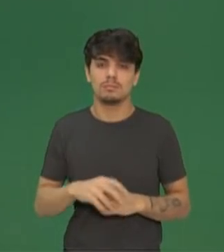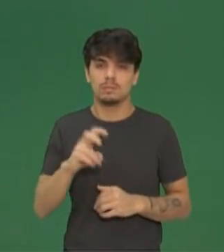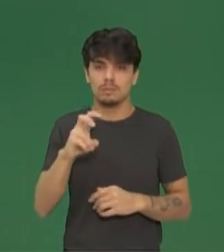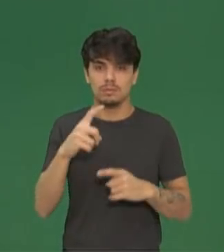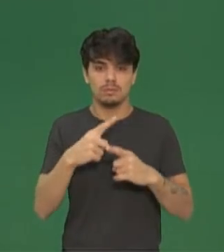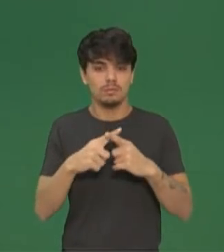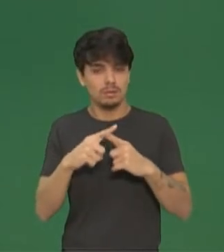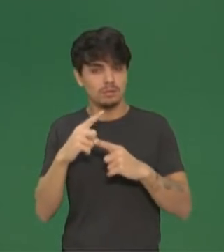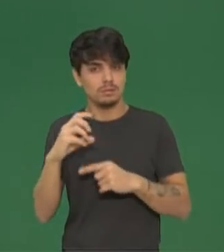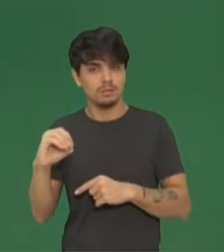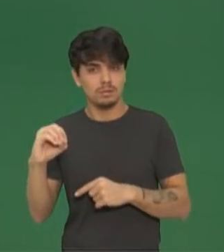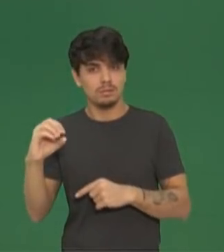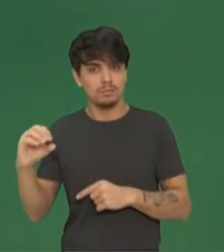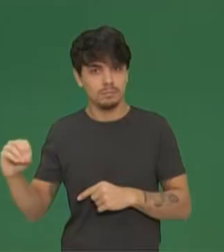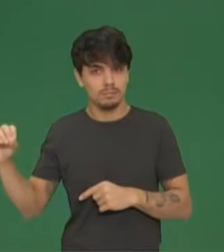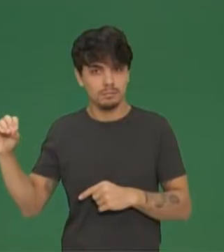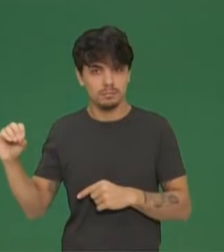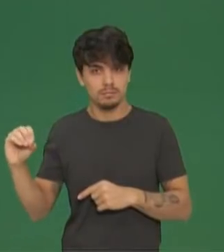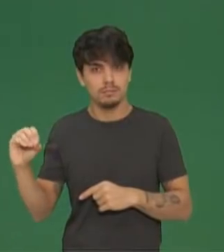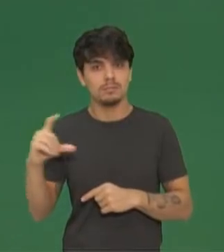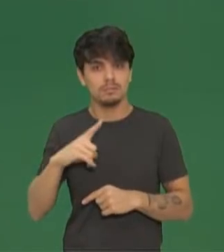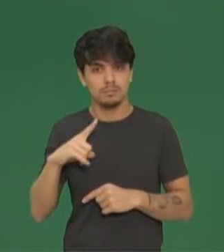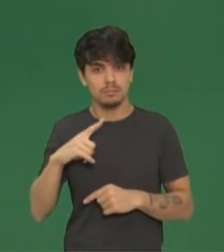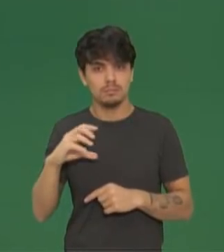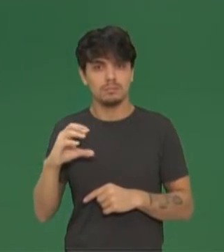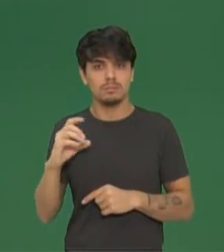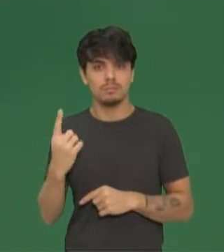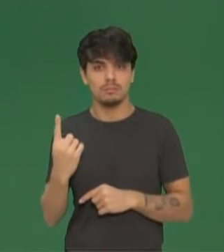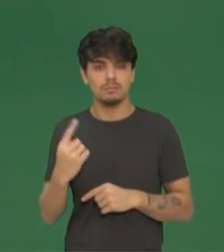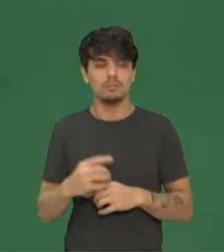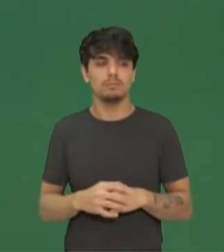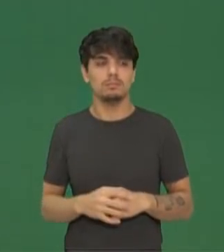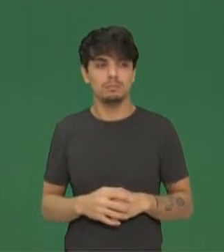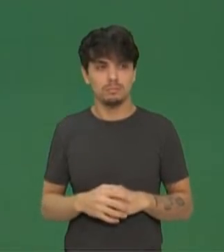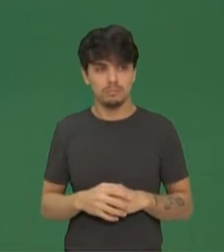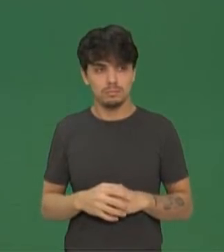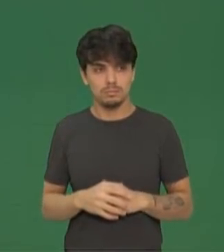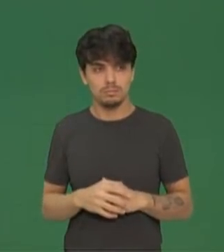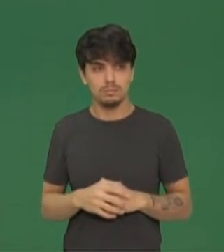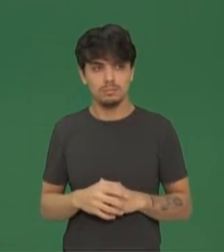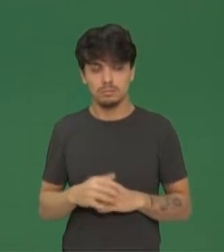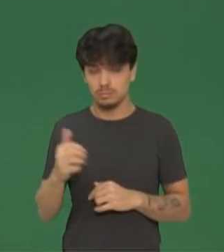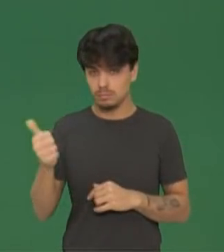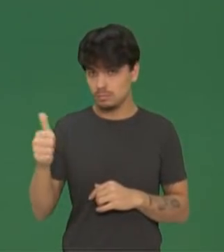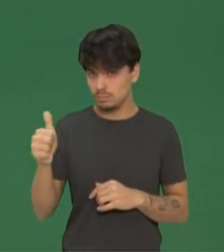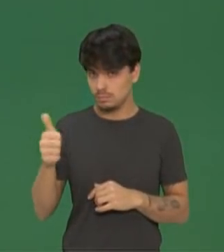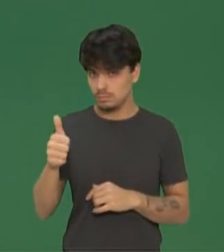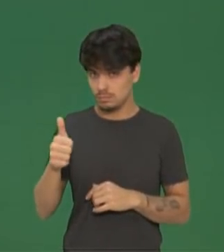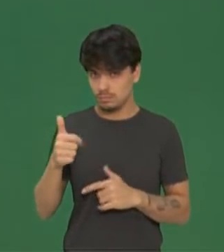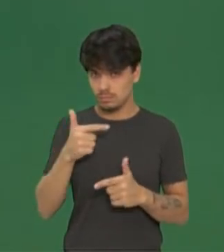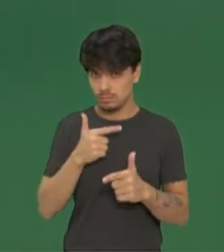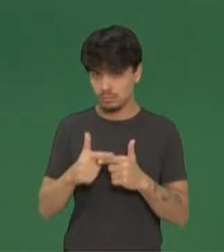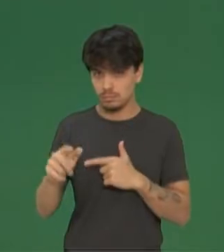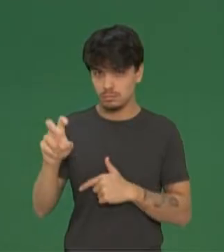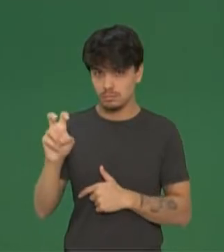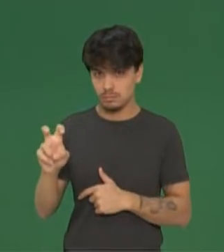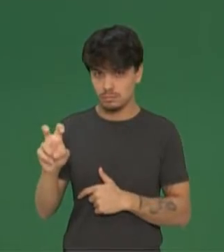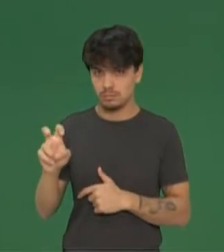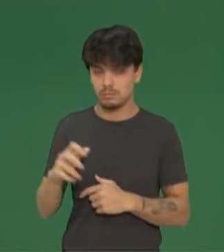dá 0, vai sobrar 1. E aqui vai dar 11. 11 divididos por